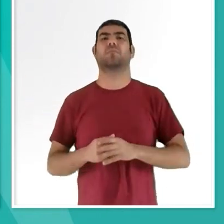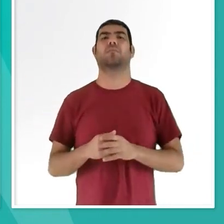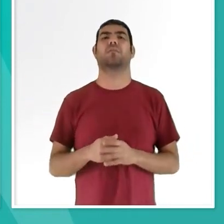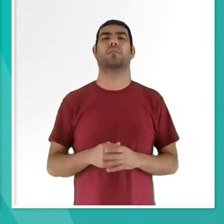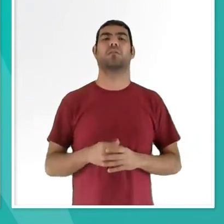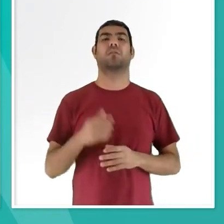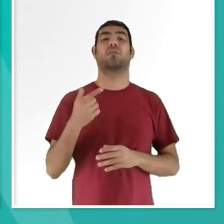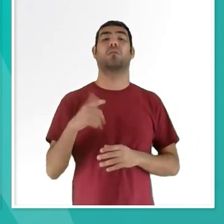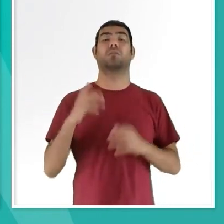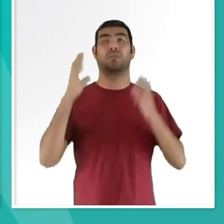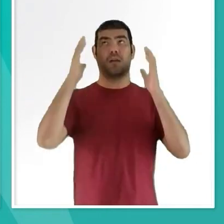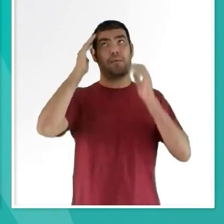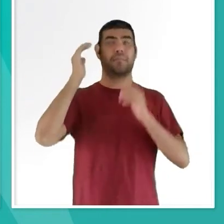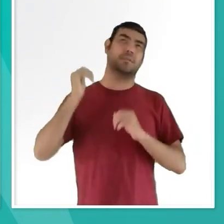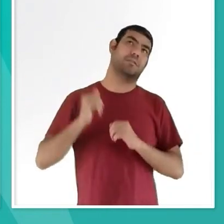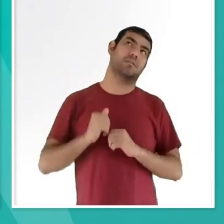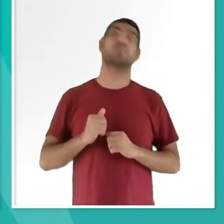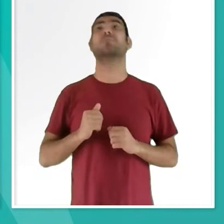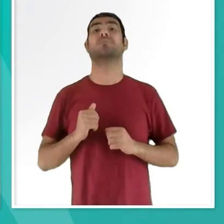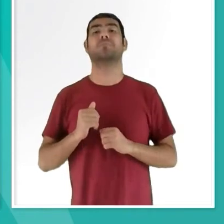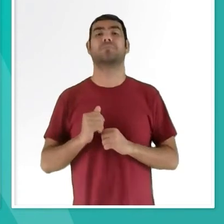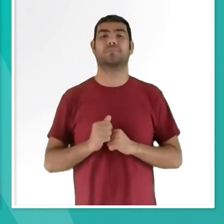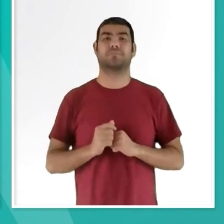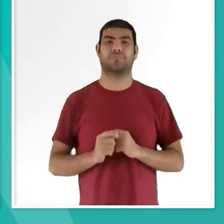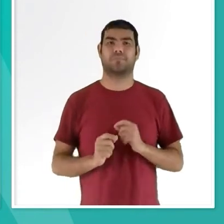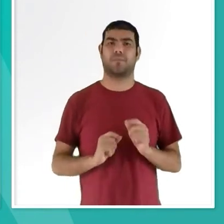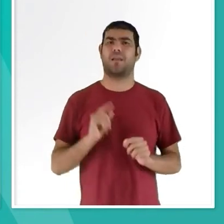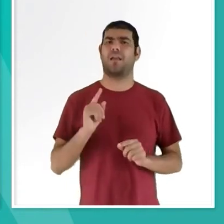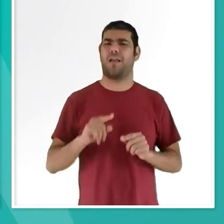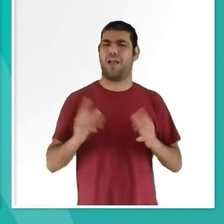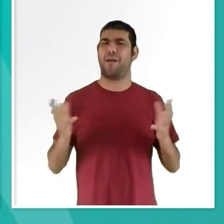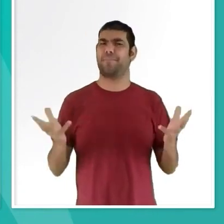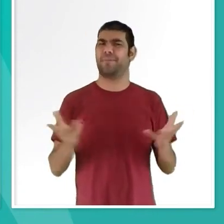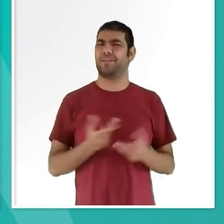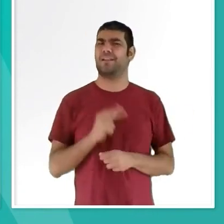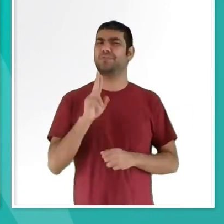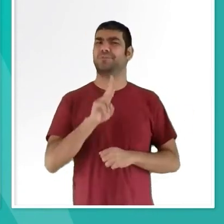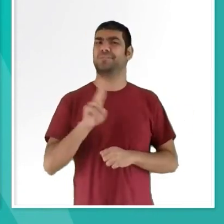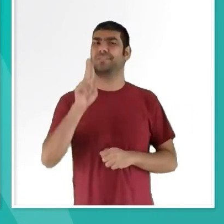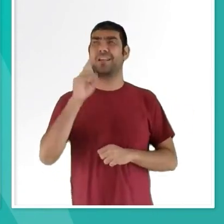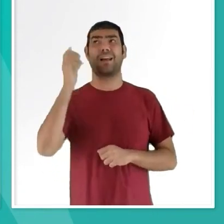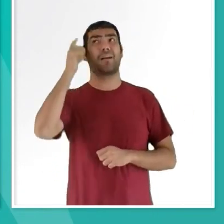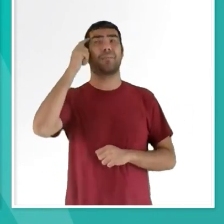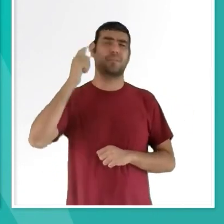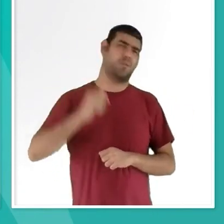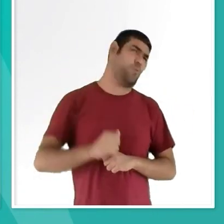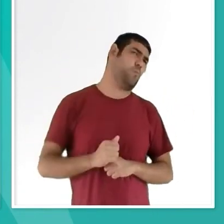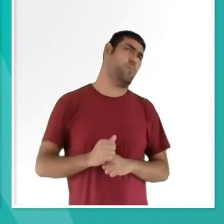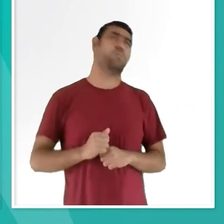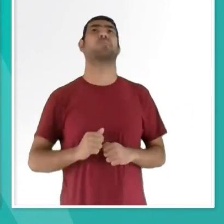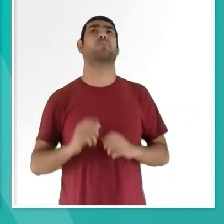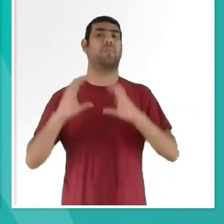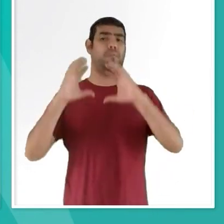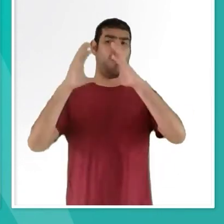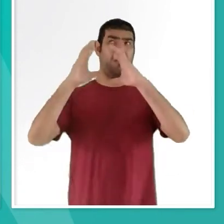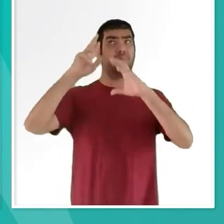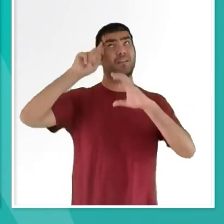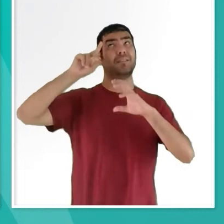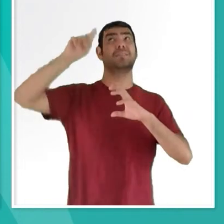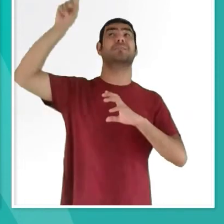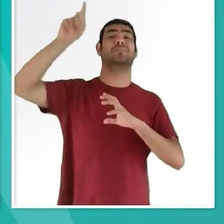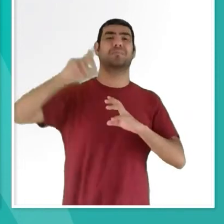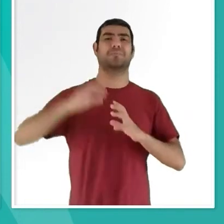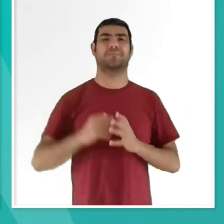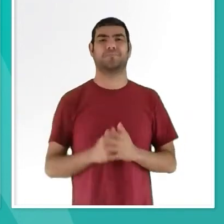O cabeceio é a habilidade de usar a cabeça para impulsionar a bola para cima. E muitas vezes essa